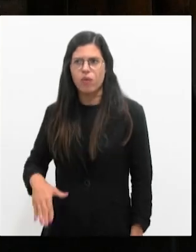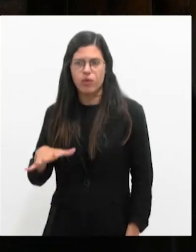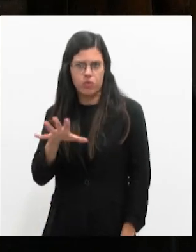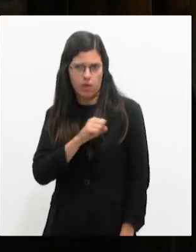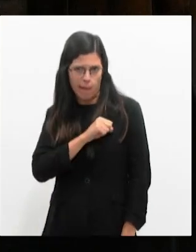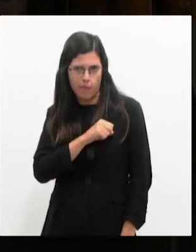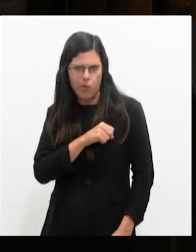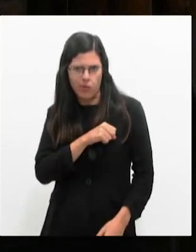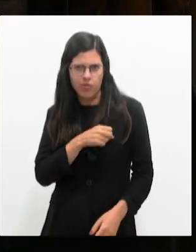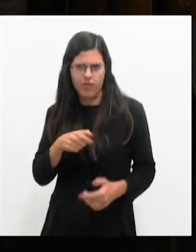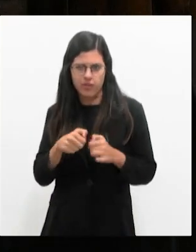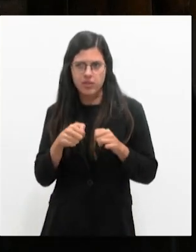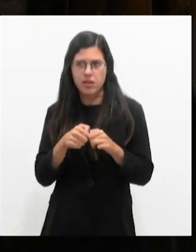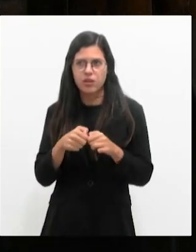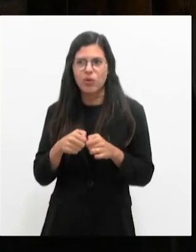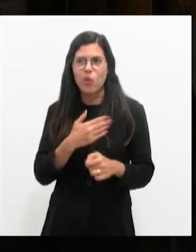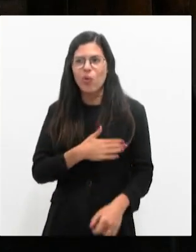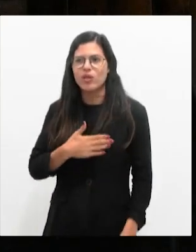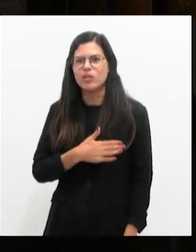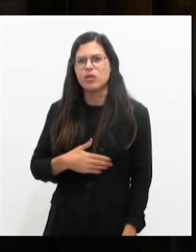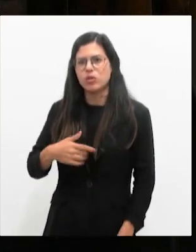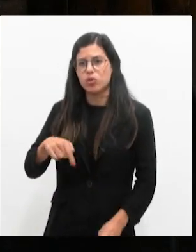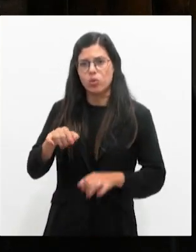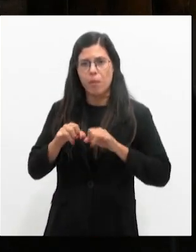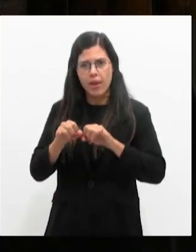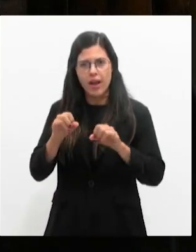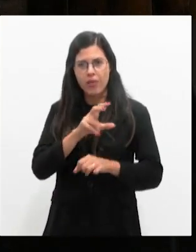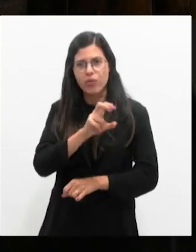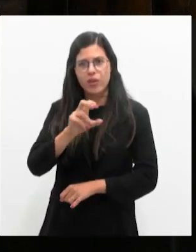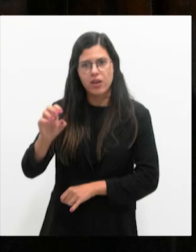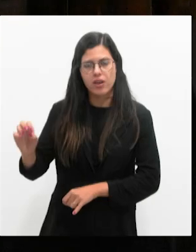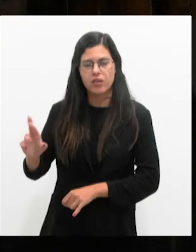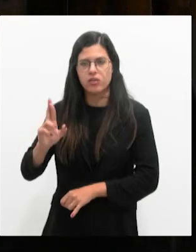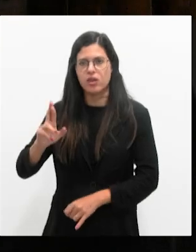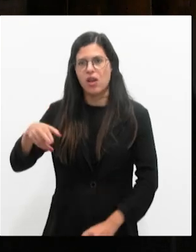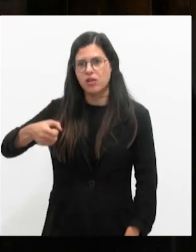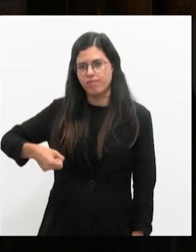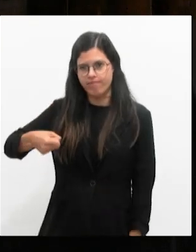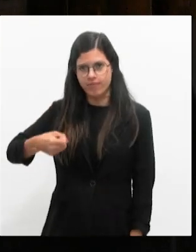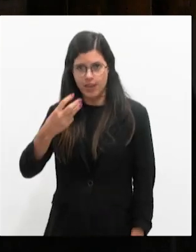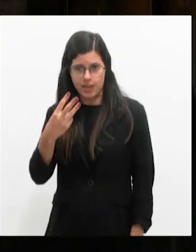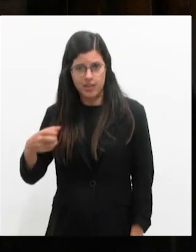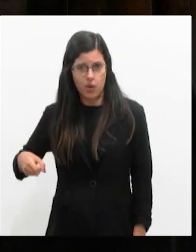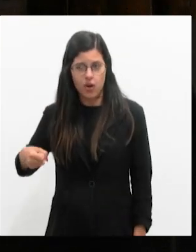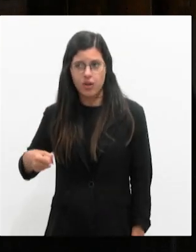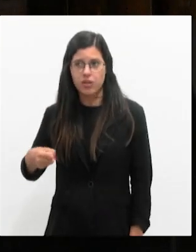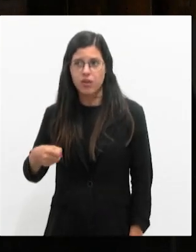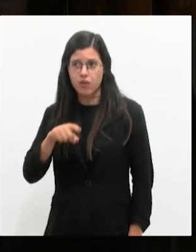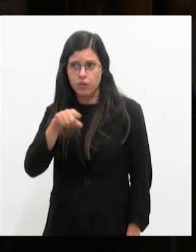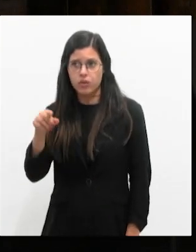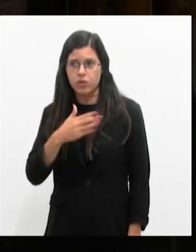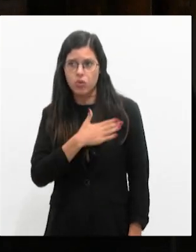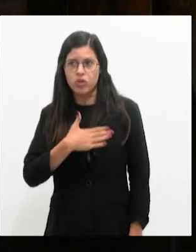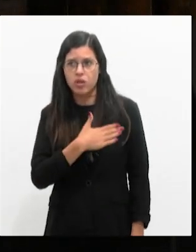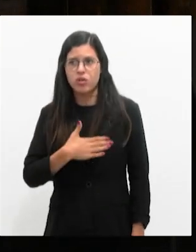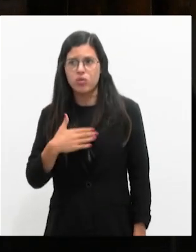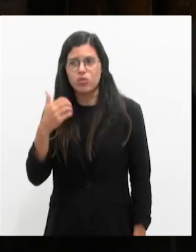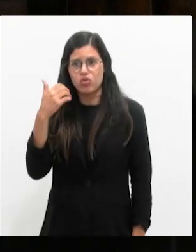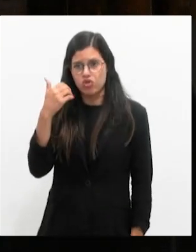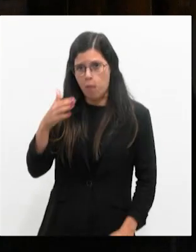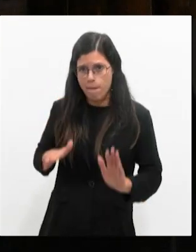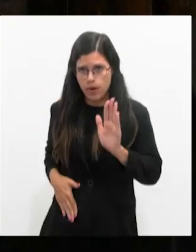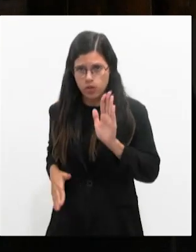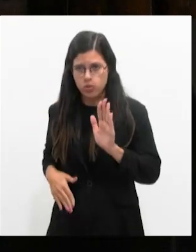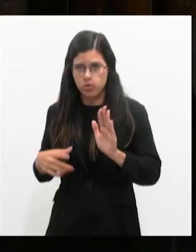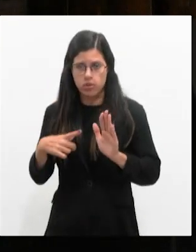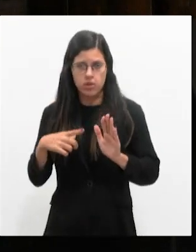gente? Vocês estão gostando de ir no mercado pagar 500 conto em 3 sacolinhas do mercado? Vocês estão gostando cada vez mais de vagabundo, ter